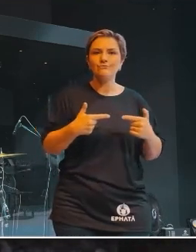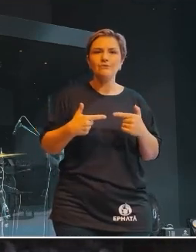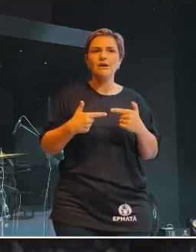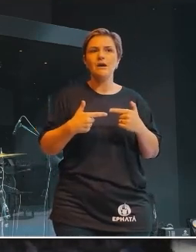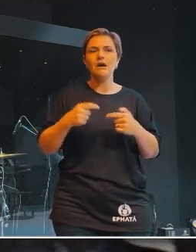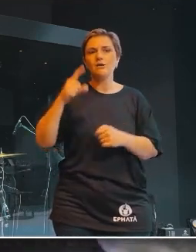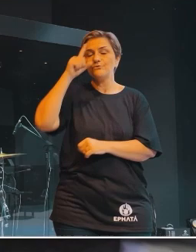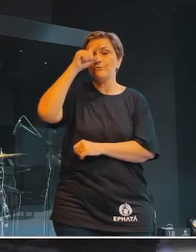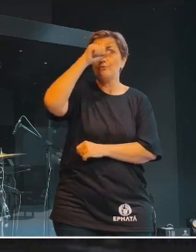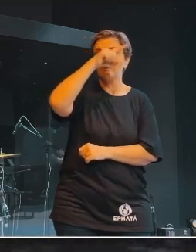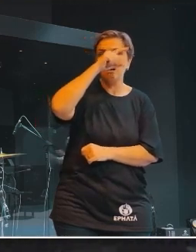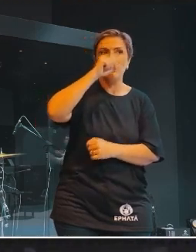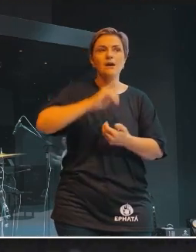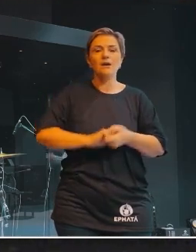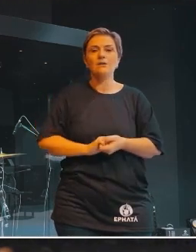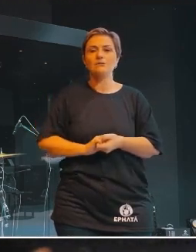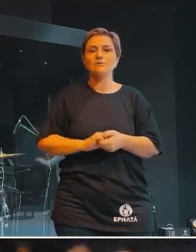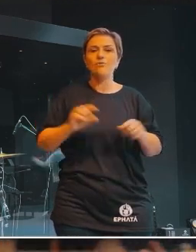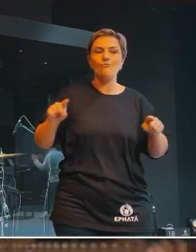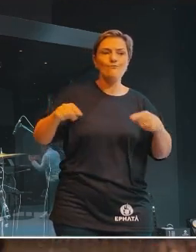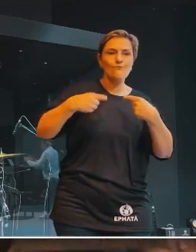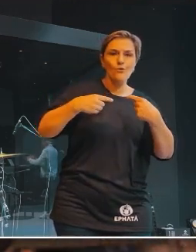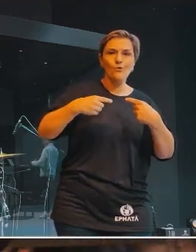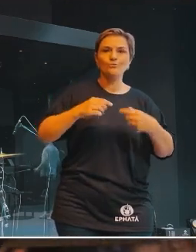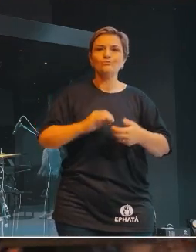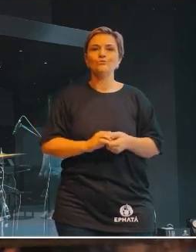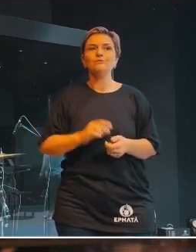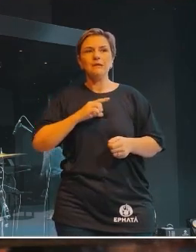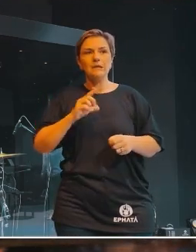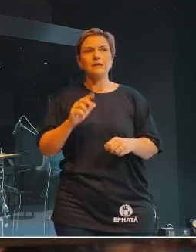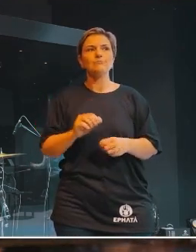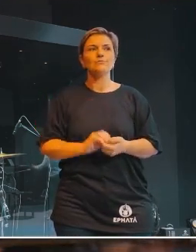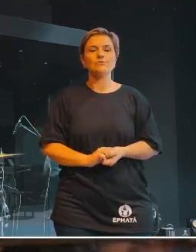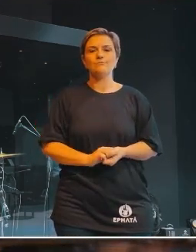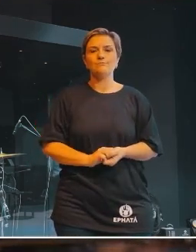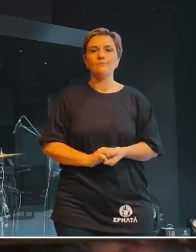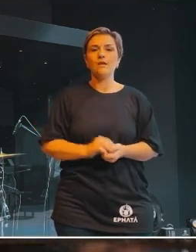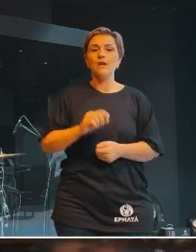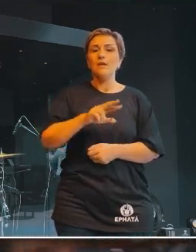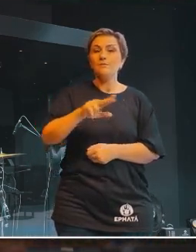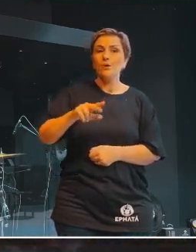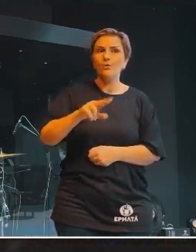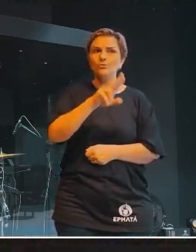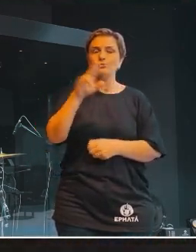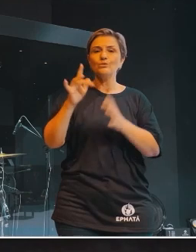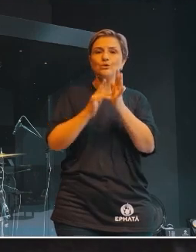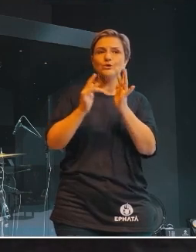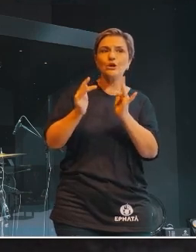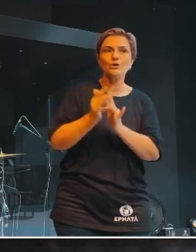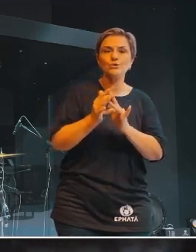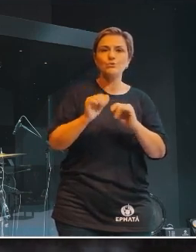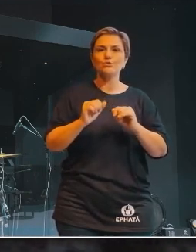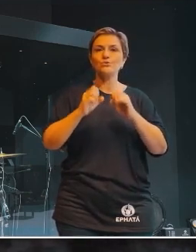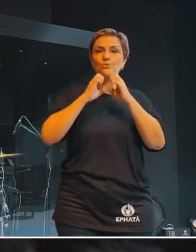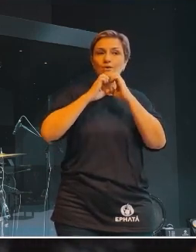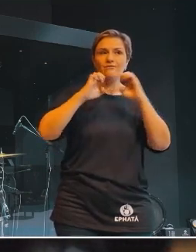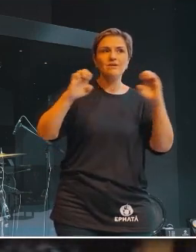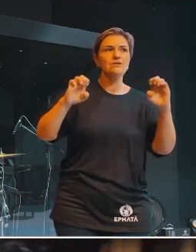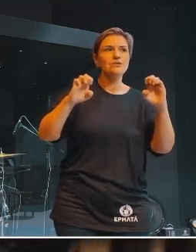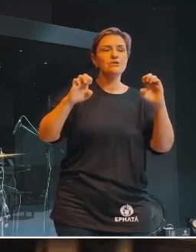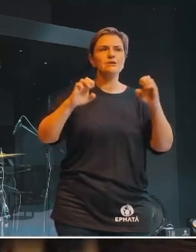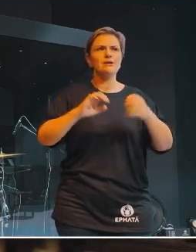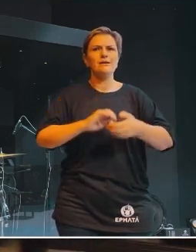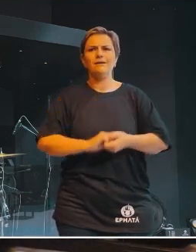teremos batalhas, teremos confrontos, teremos levantes. Irmão, no nome de Jesus, o evangelho piquenique,